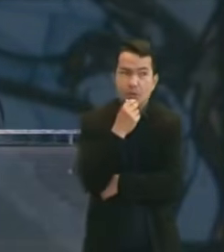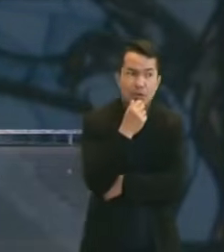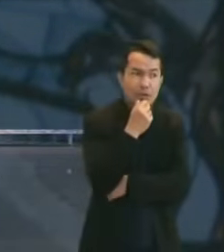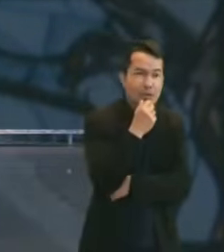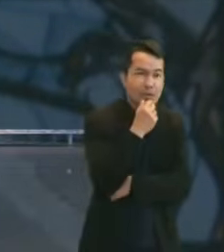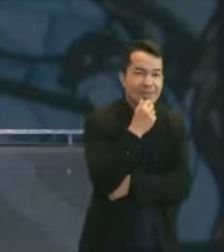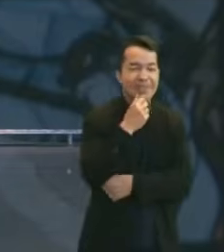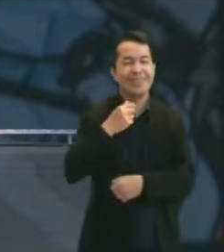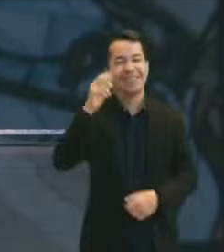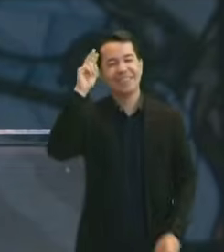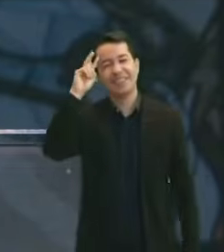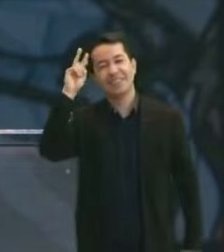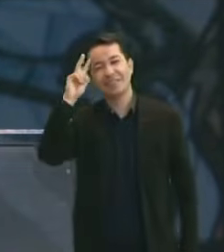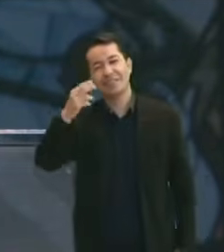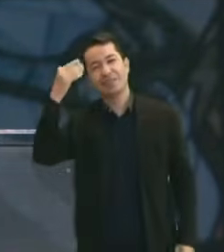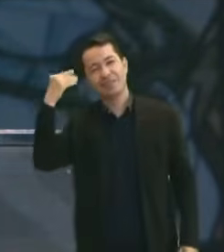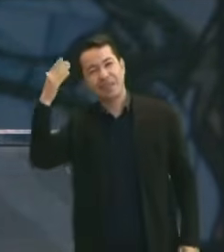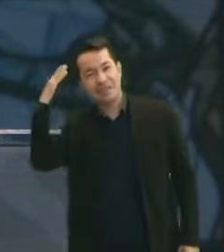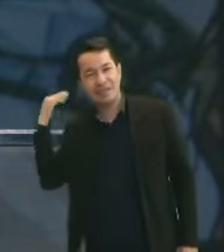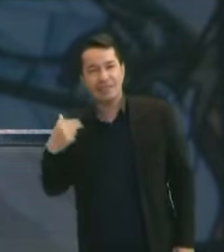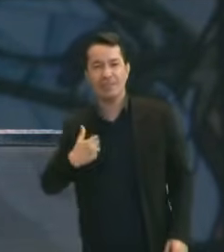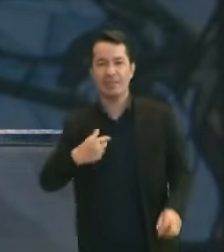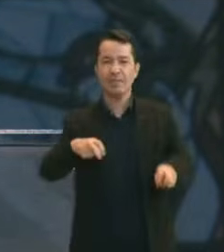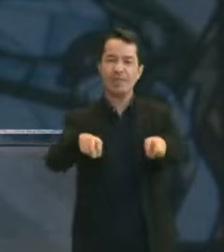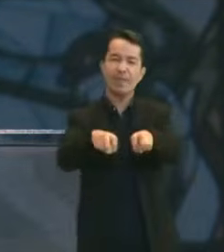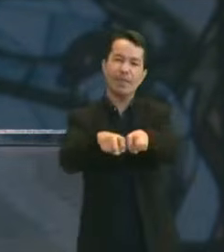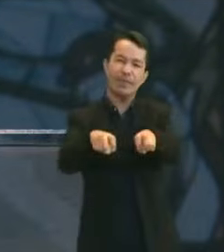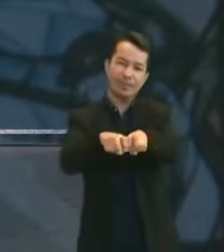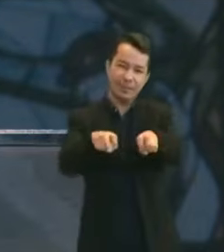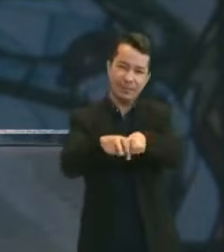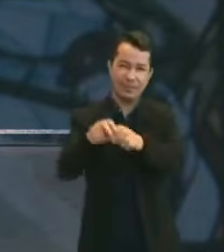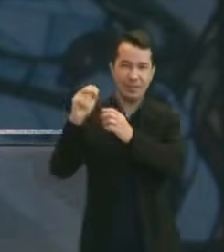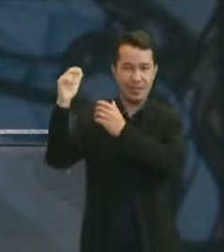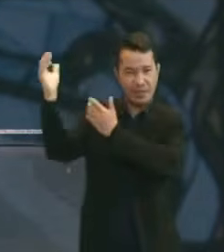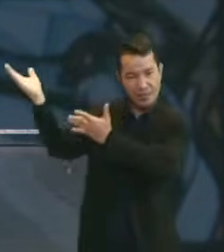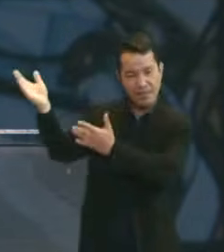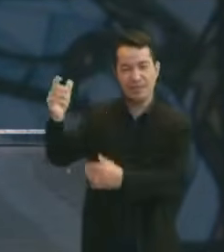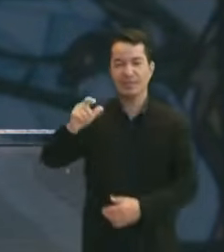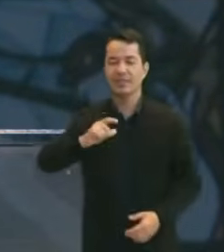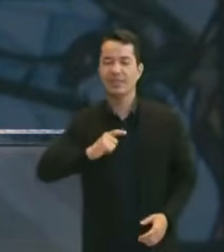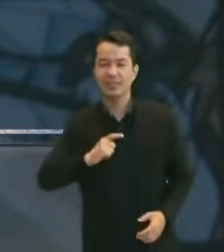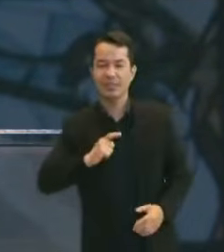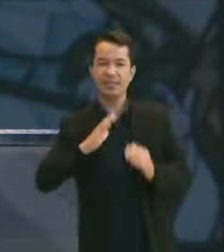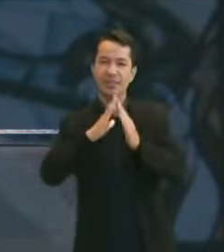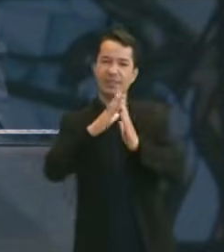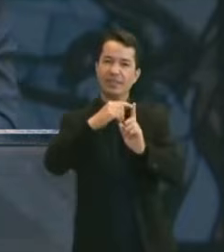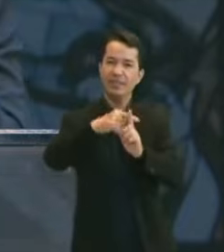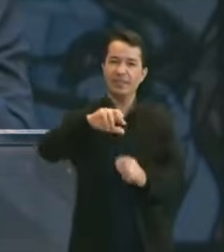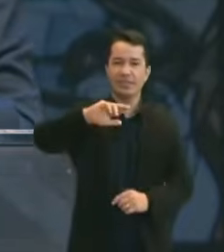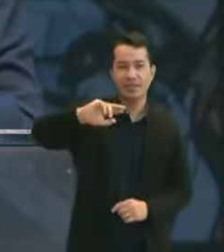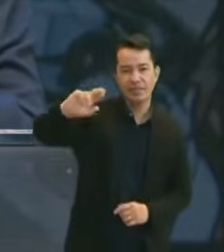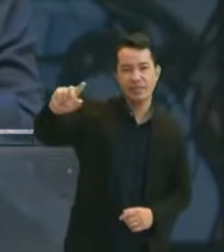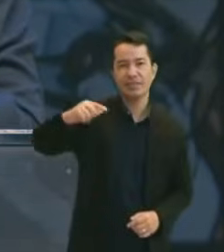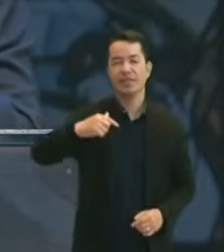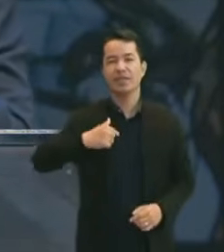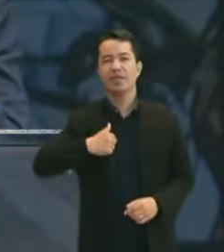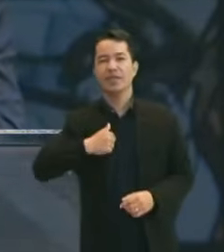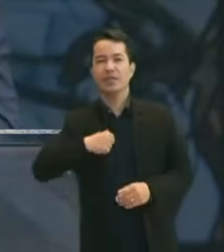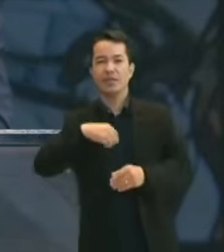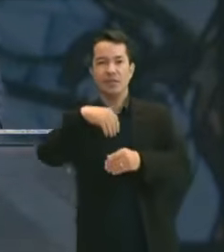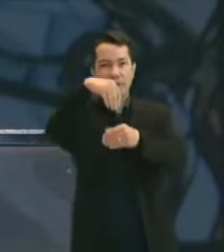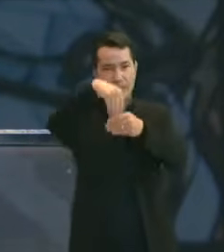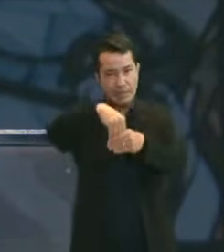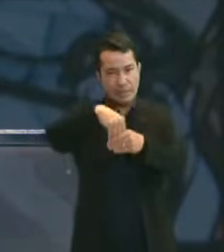igreja, e eu achei estranho. Eu sou alguém que foi criado e acostumado com as igrejas católicas do interior de Minas Gerais,